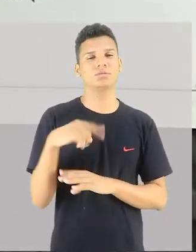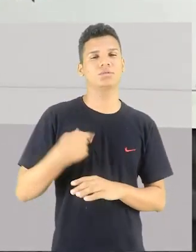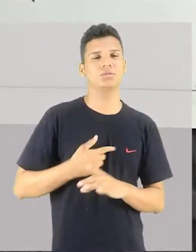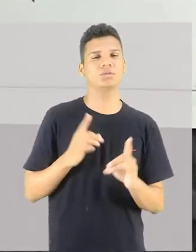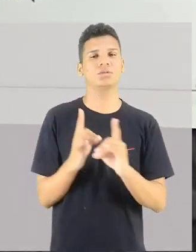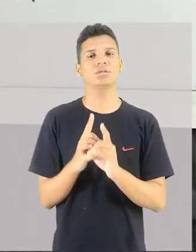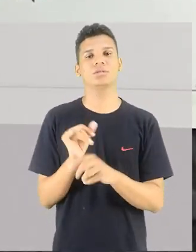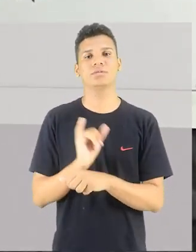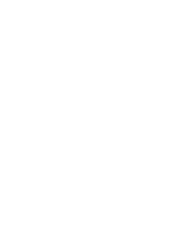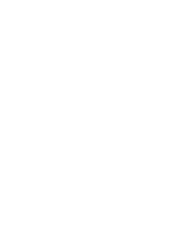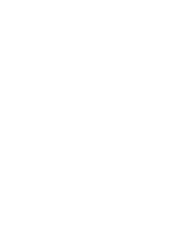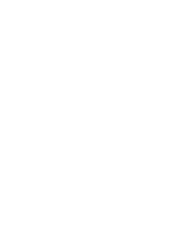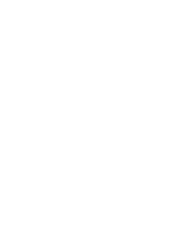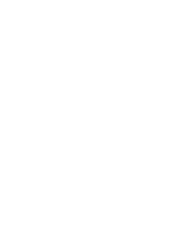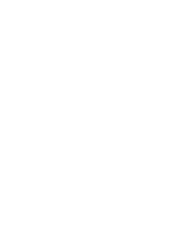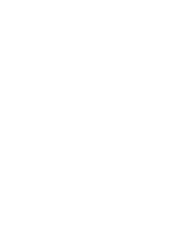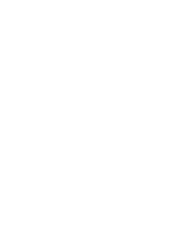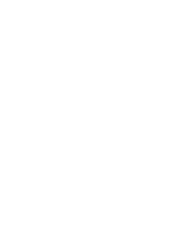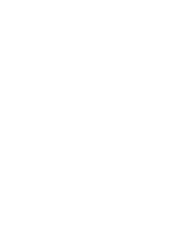próximo